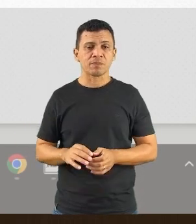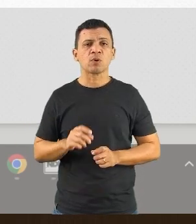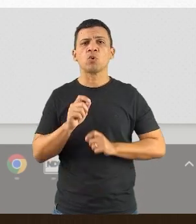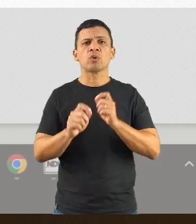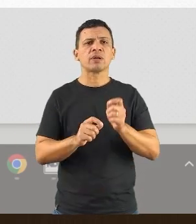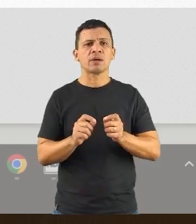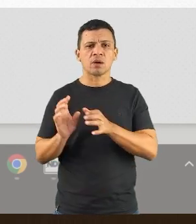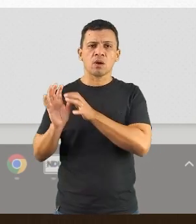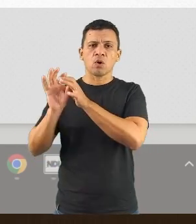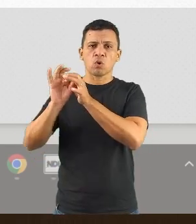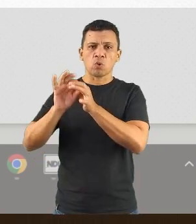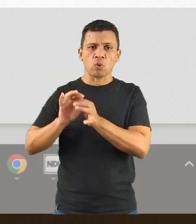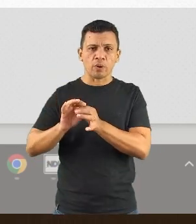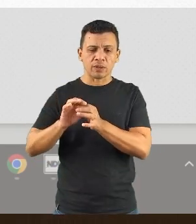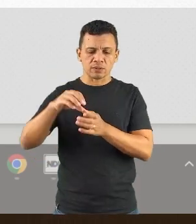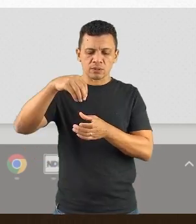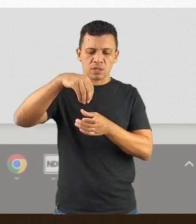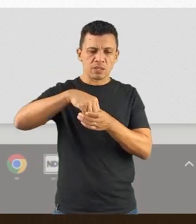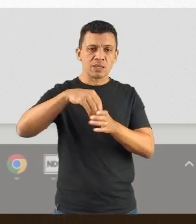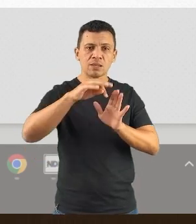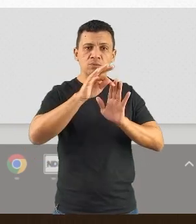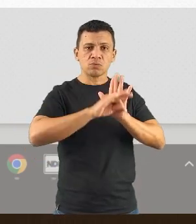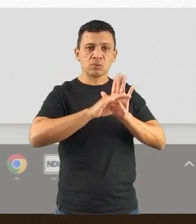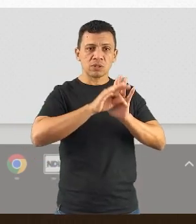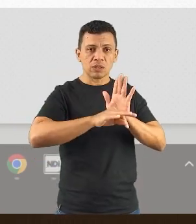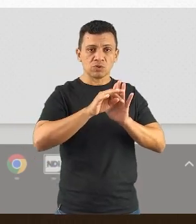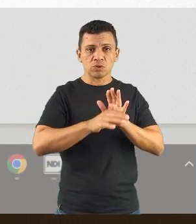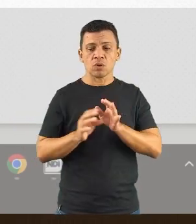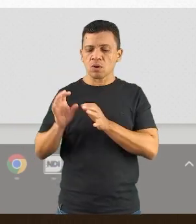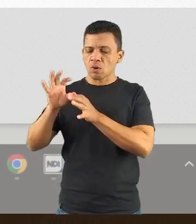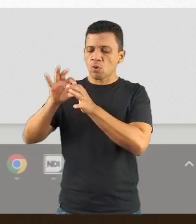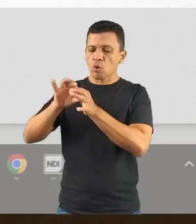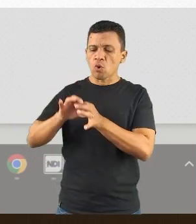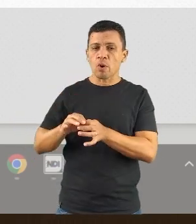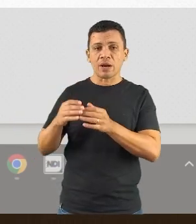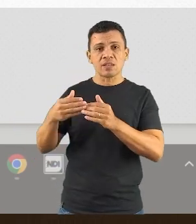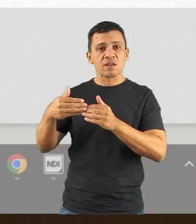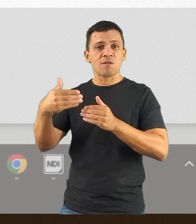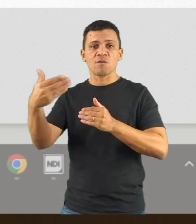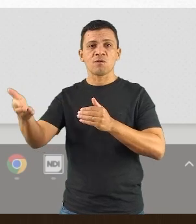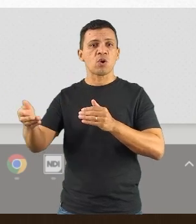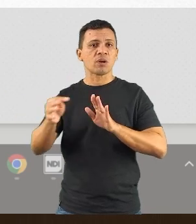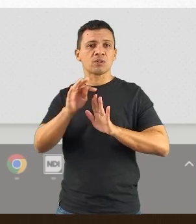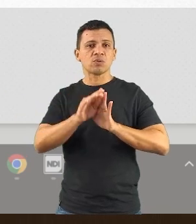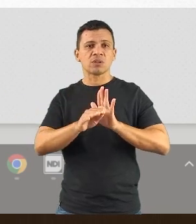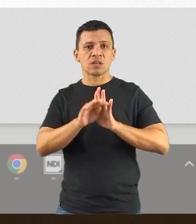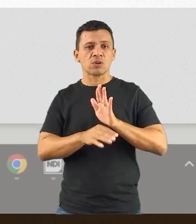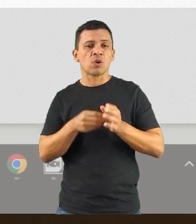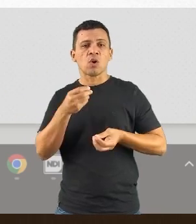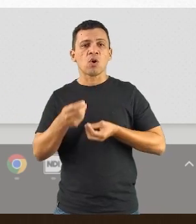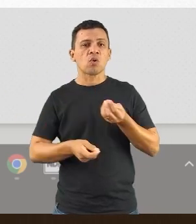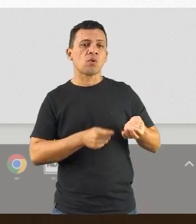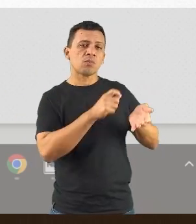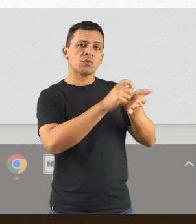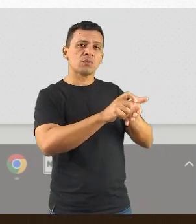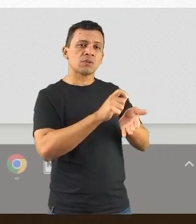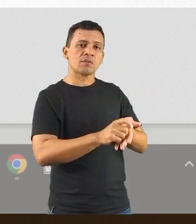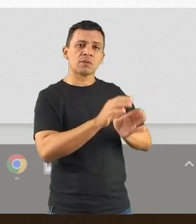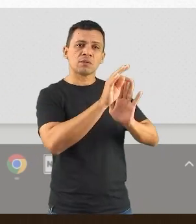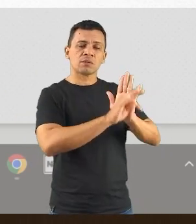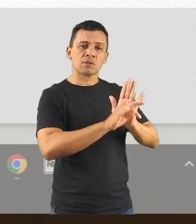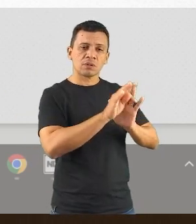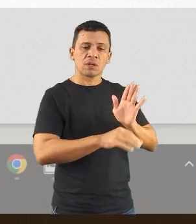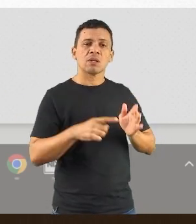aula, vai nos ajudar a ter uma noção melhor de como produzir um texto, de como interpretar, de como alguns elementos linguísticos